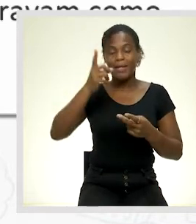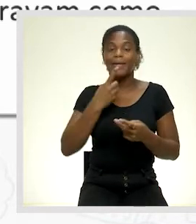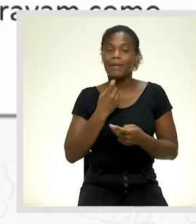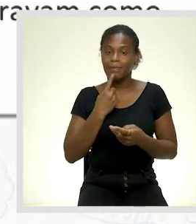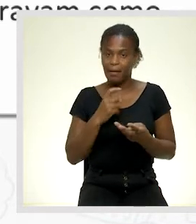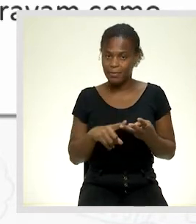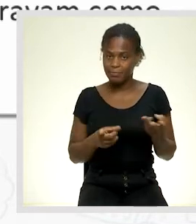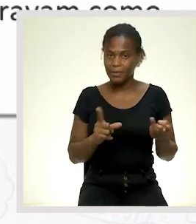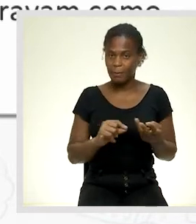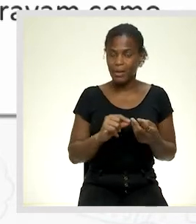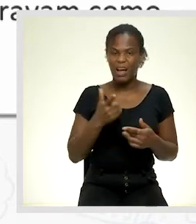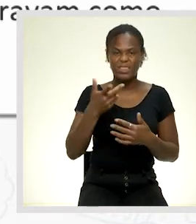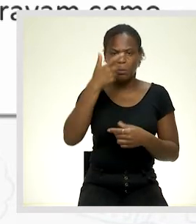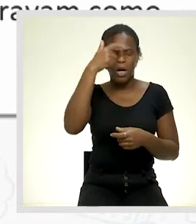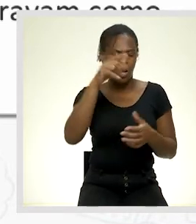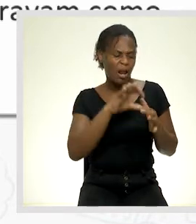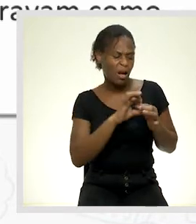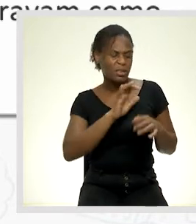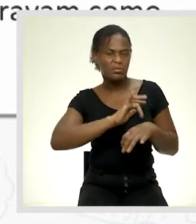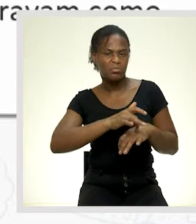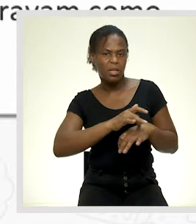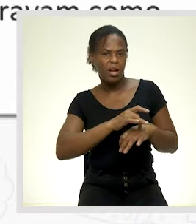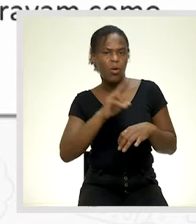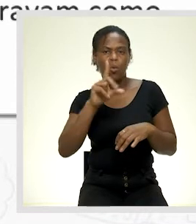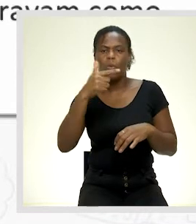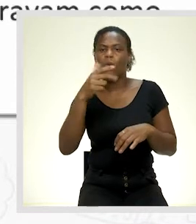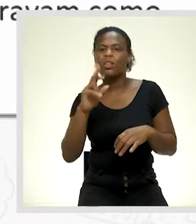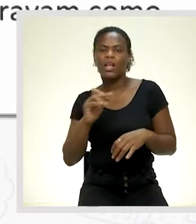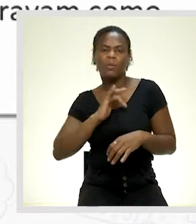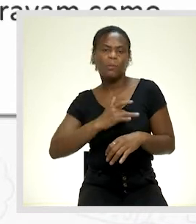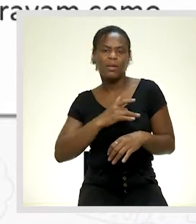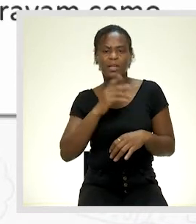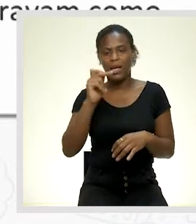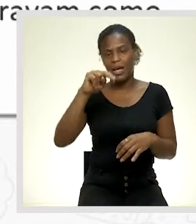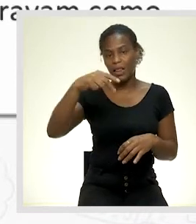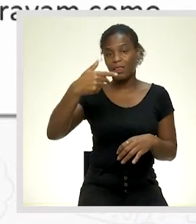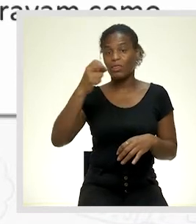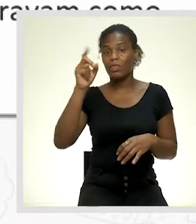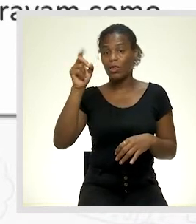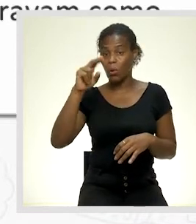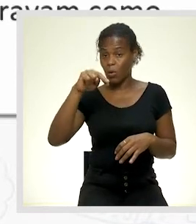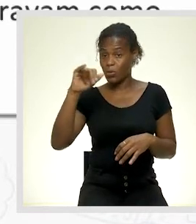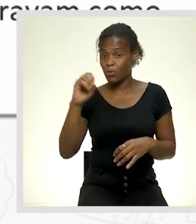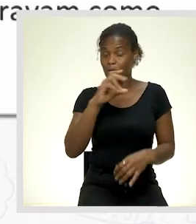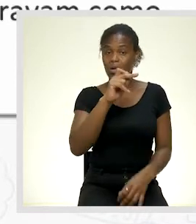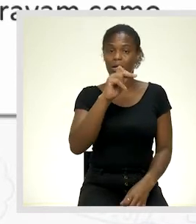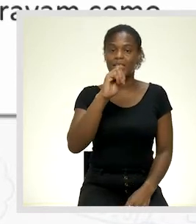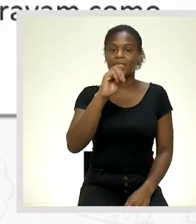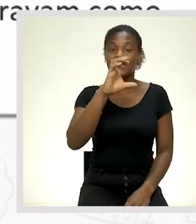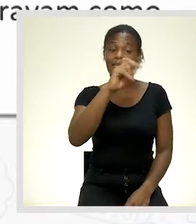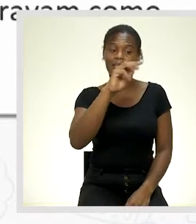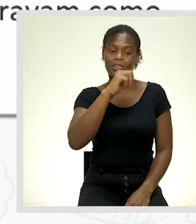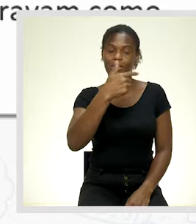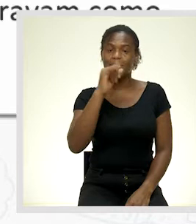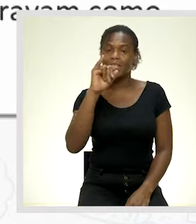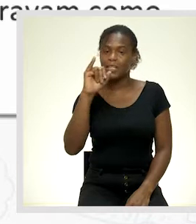Inglaterra. Personificava esta sensibilidade ultrarromântica António Feliciano de Castilho, que, a partir